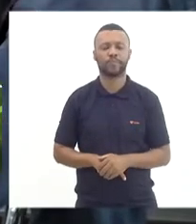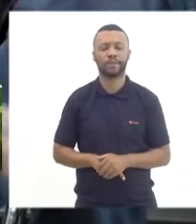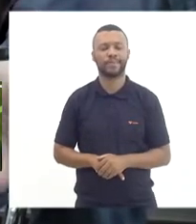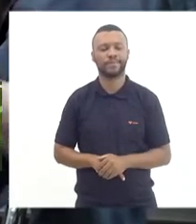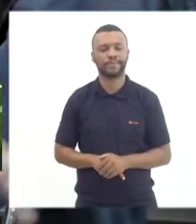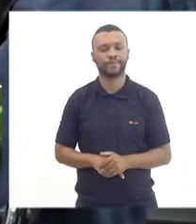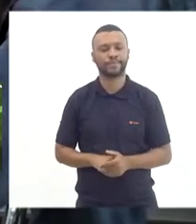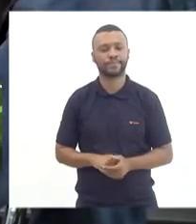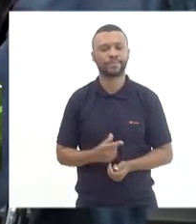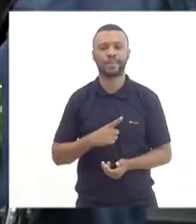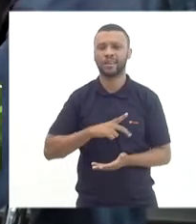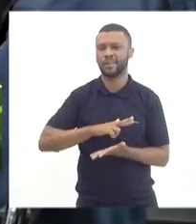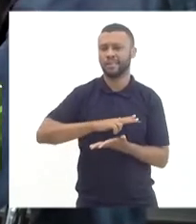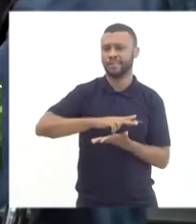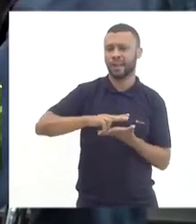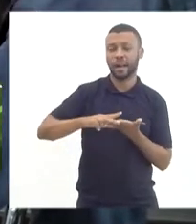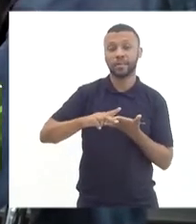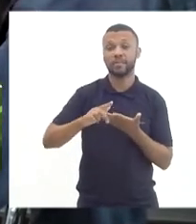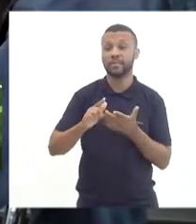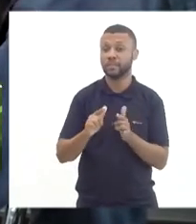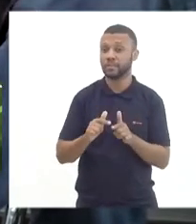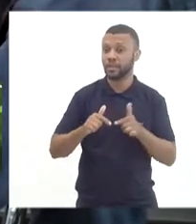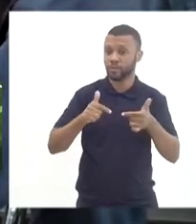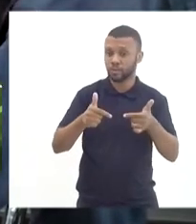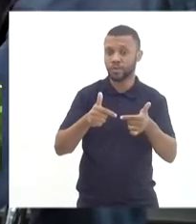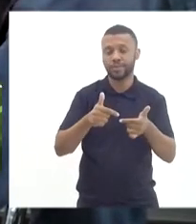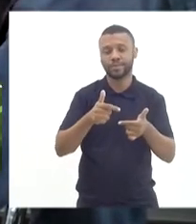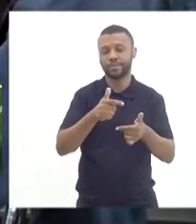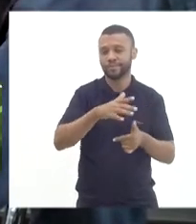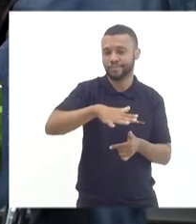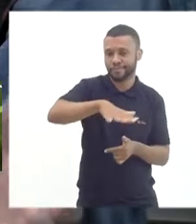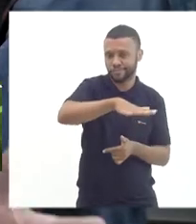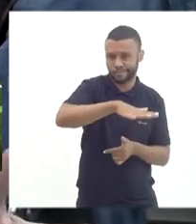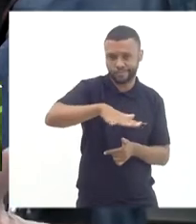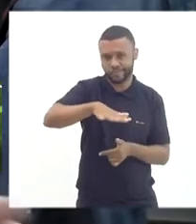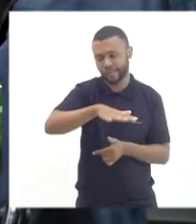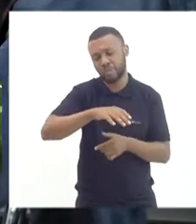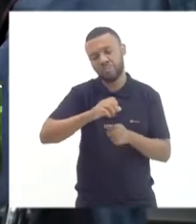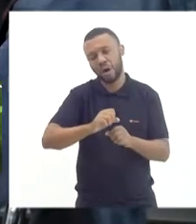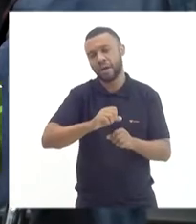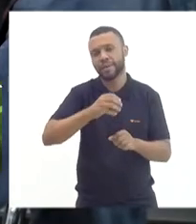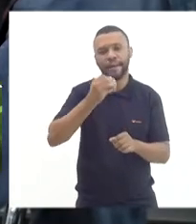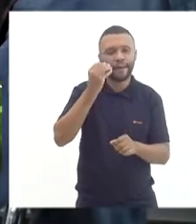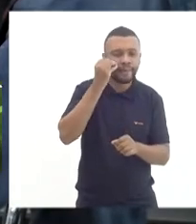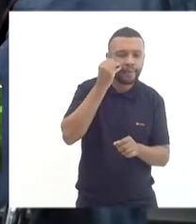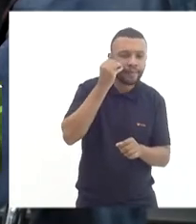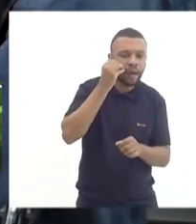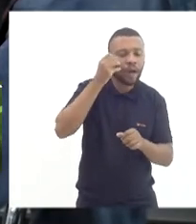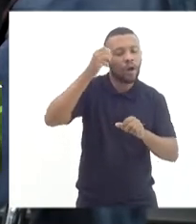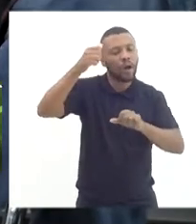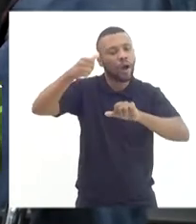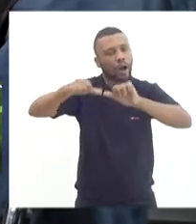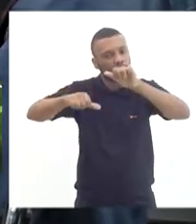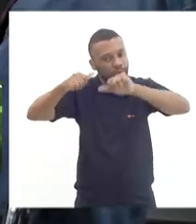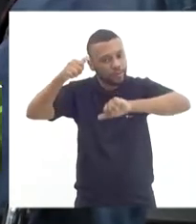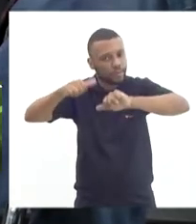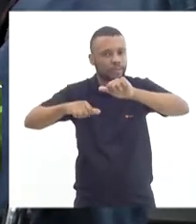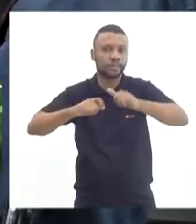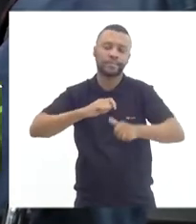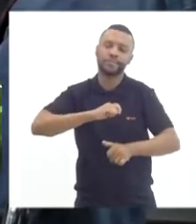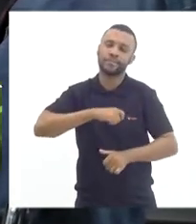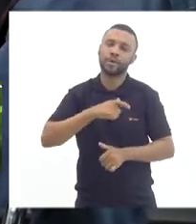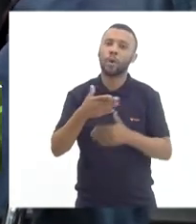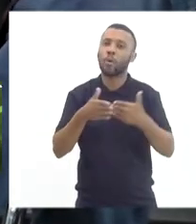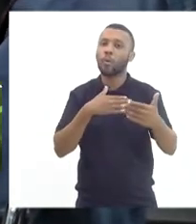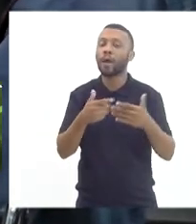de atos periféricos que não só o incentivo, seja verificação, seja auditoria, seja qualquer outro